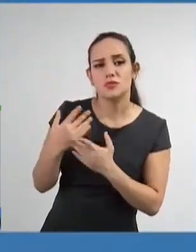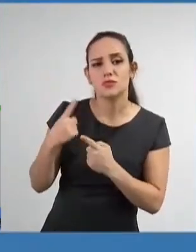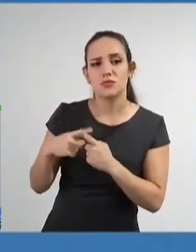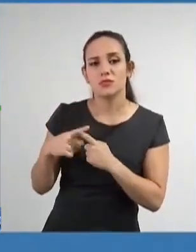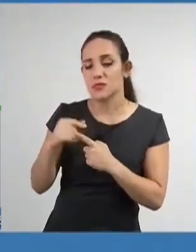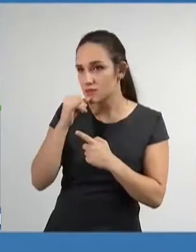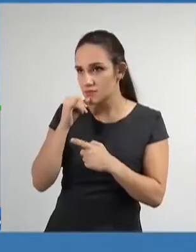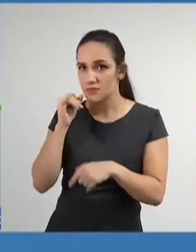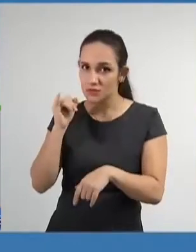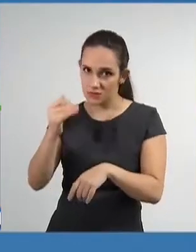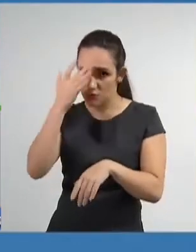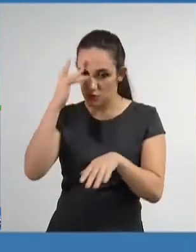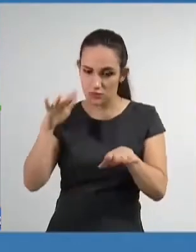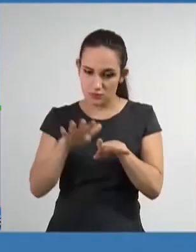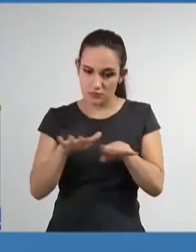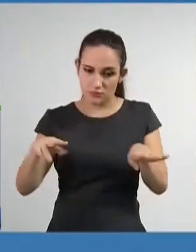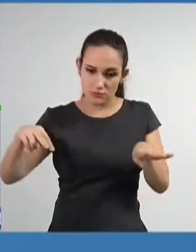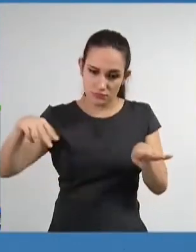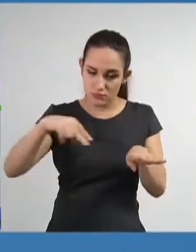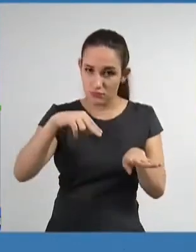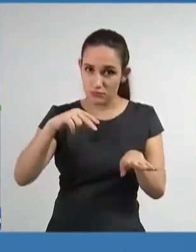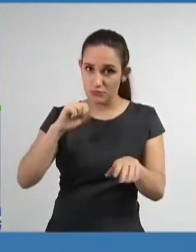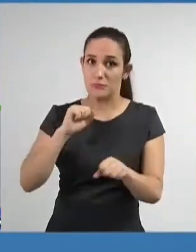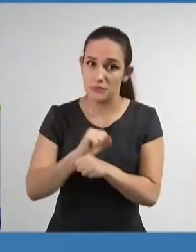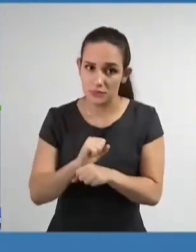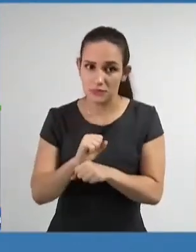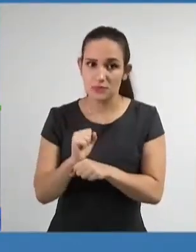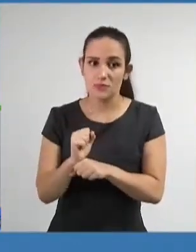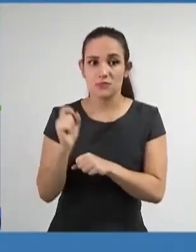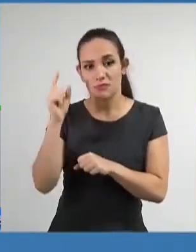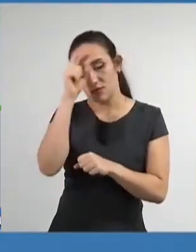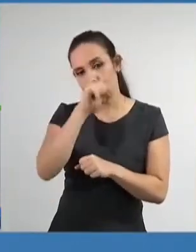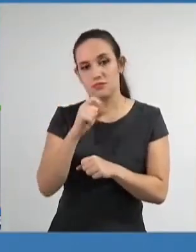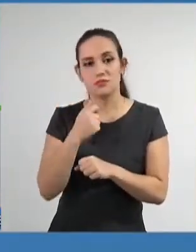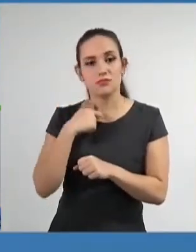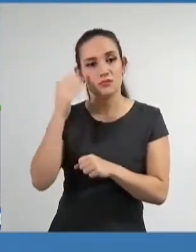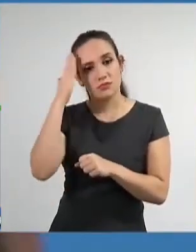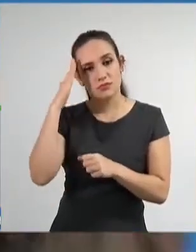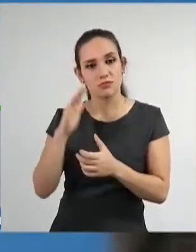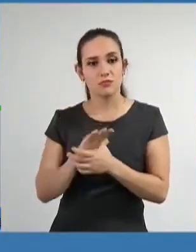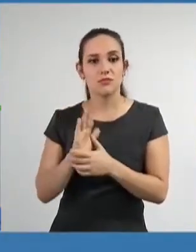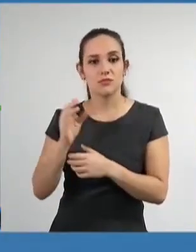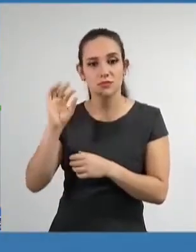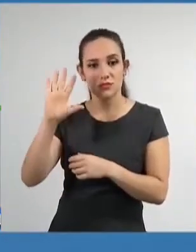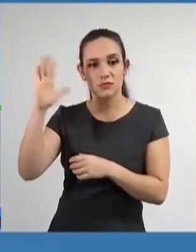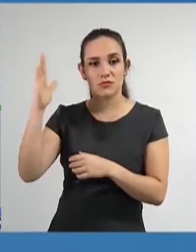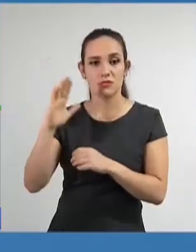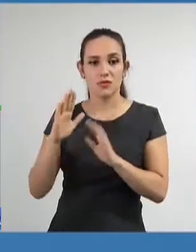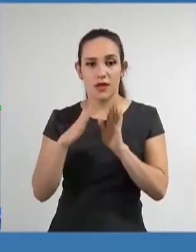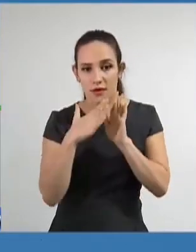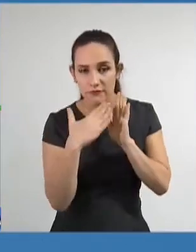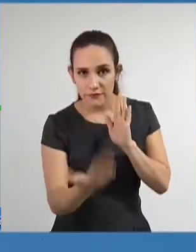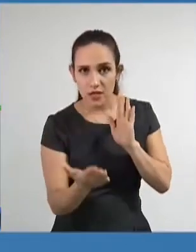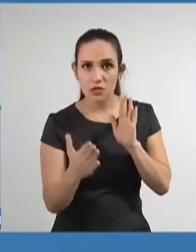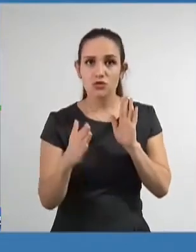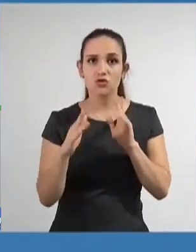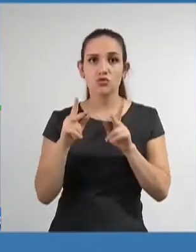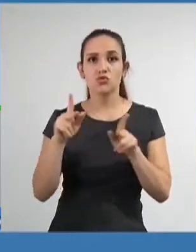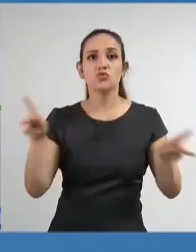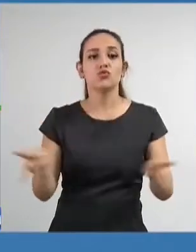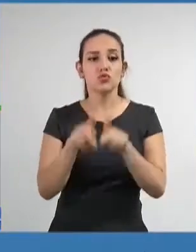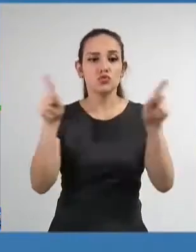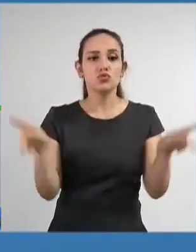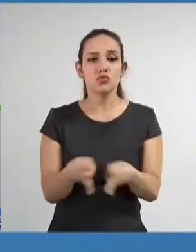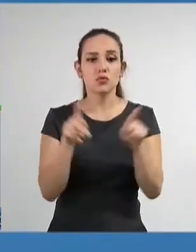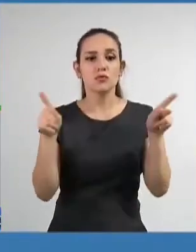o pedestre atravessar. Sabemos de casos terríveis aqui, inclusive em frente ao shopping, que uma senhora que